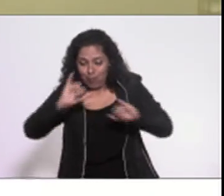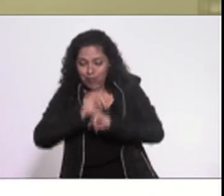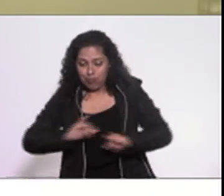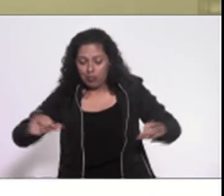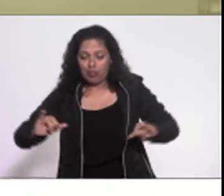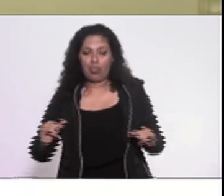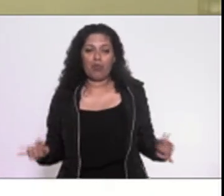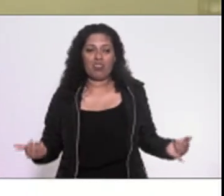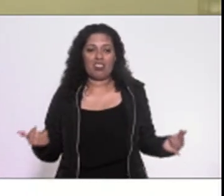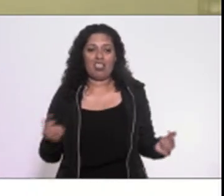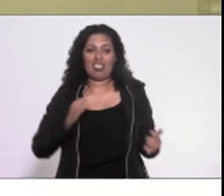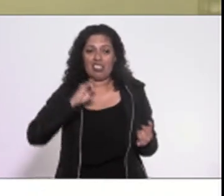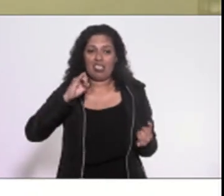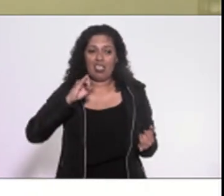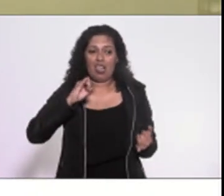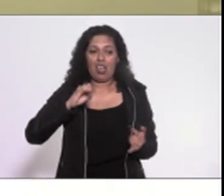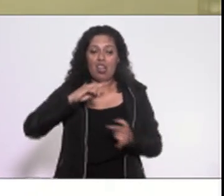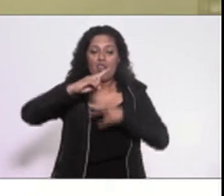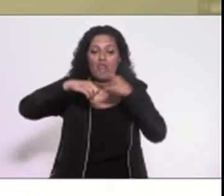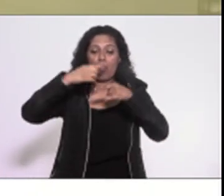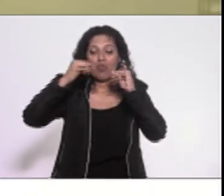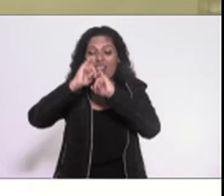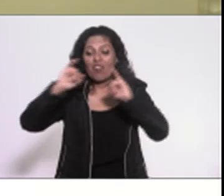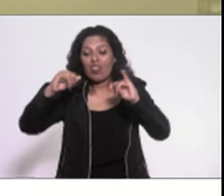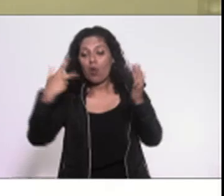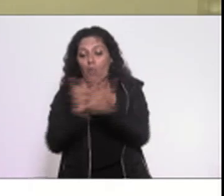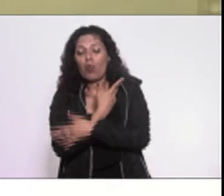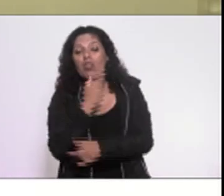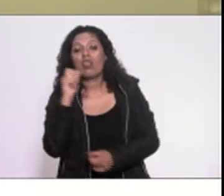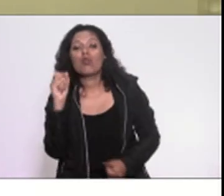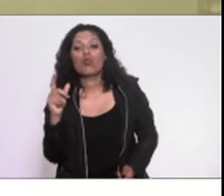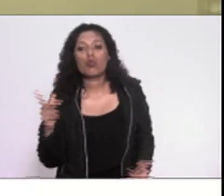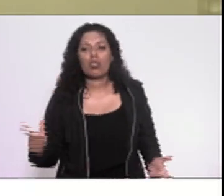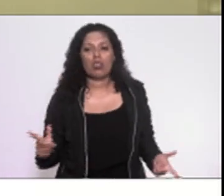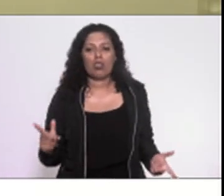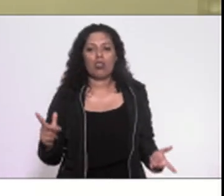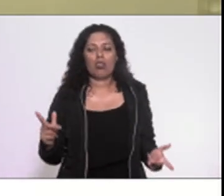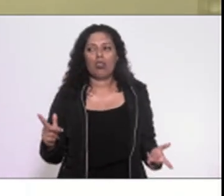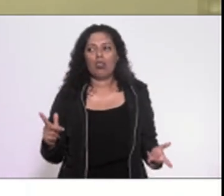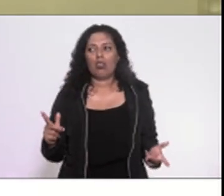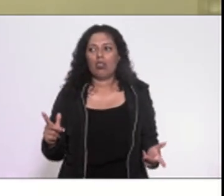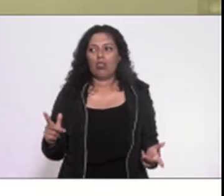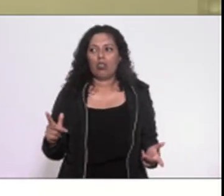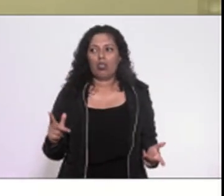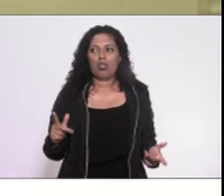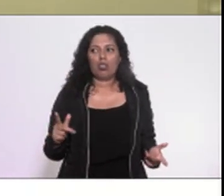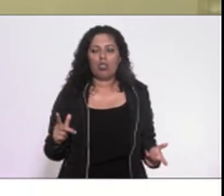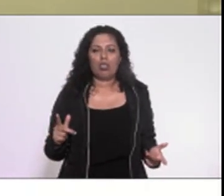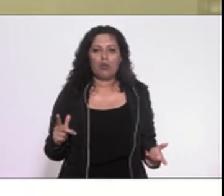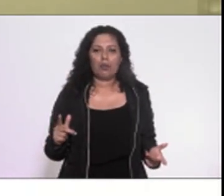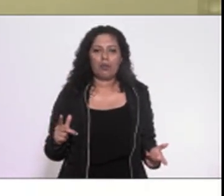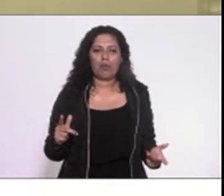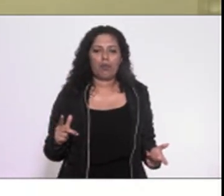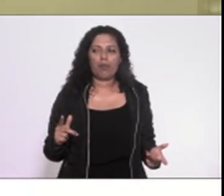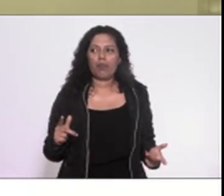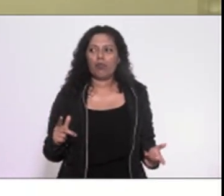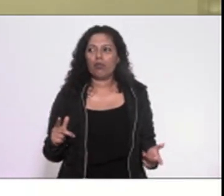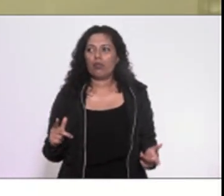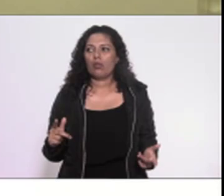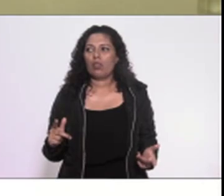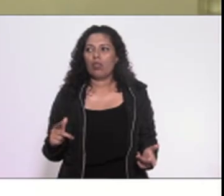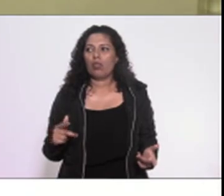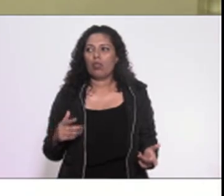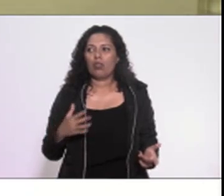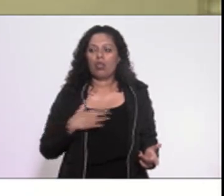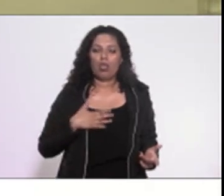das consequências que viriam daquela denúncia e do impacto que ela geraria até no seu agressor. E eu não sei